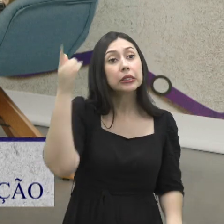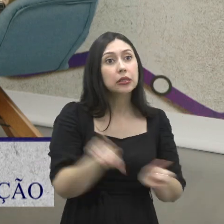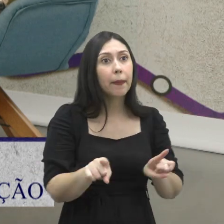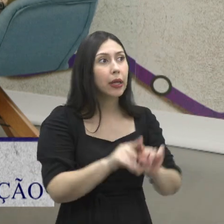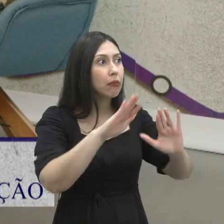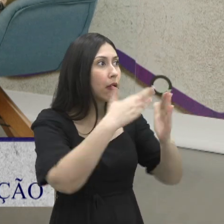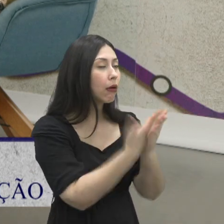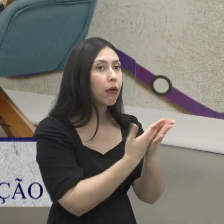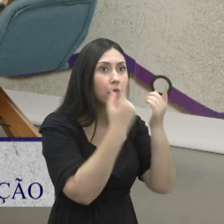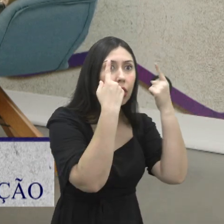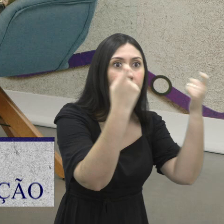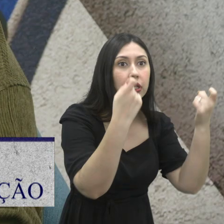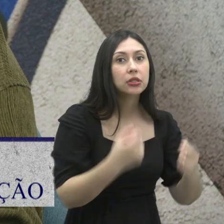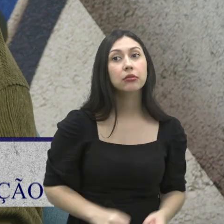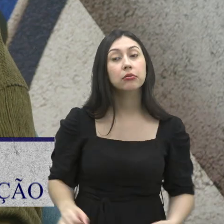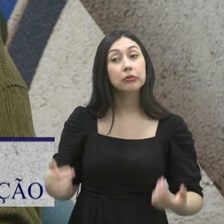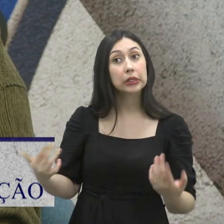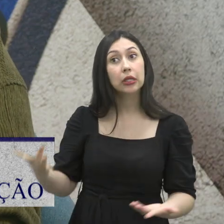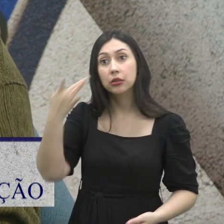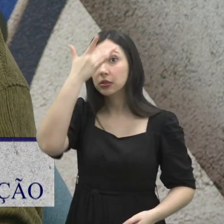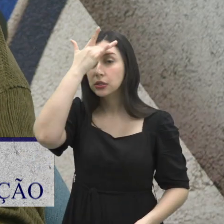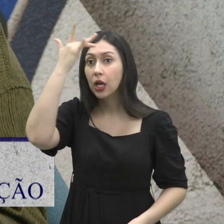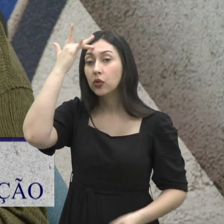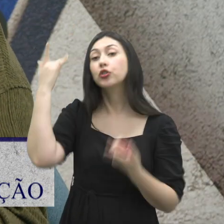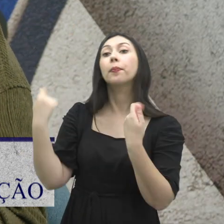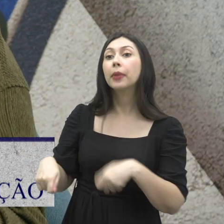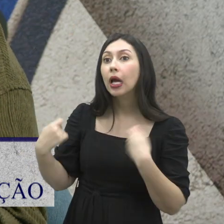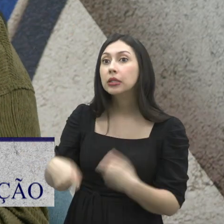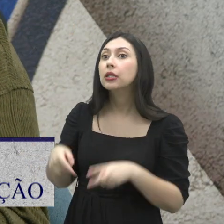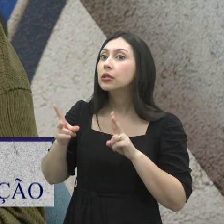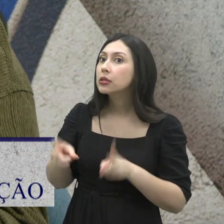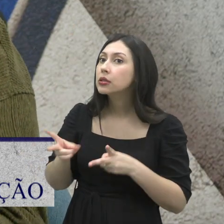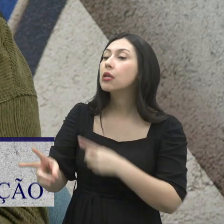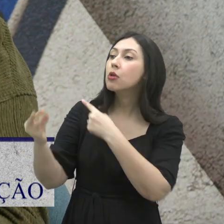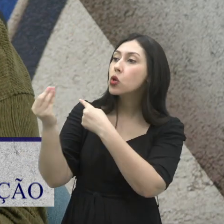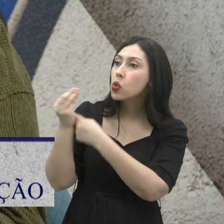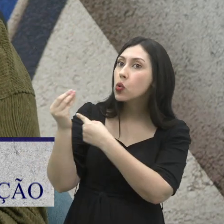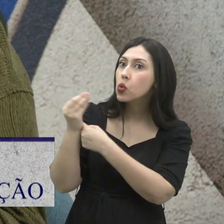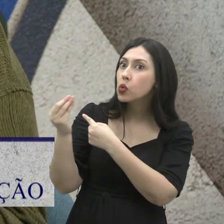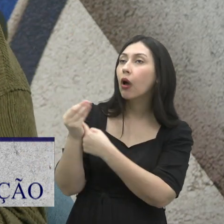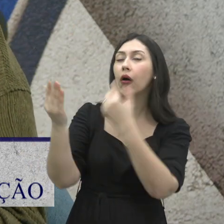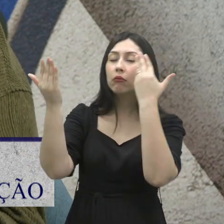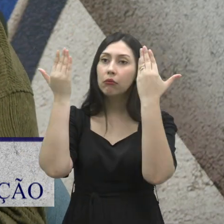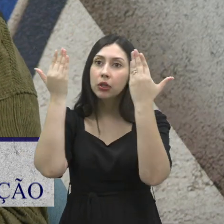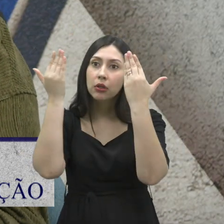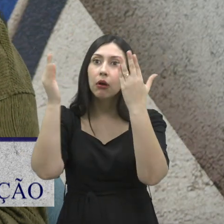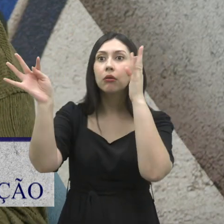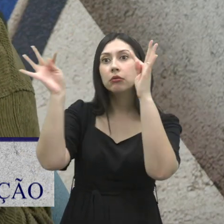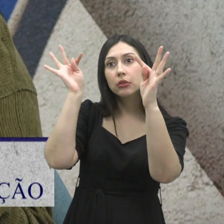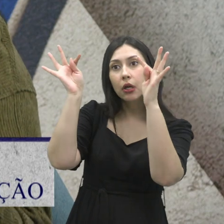violência nas escolas? Então, a saúde mental, eu acredito que a gente tem sempre que estar acompanhando com um profissional, seja